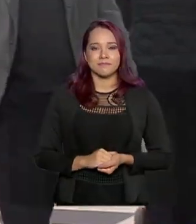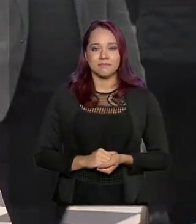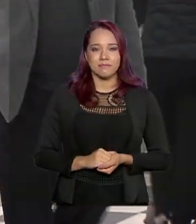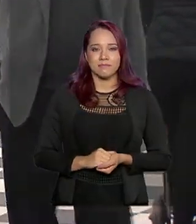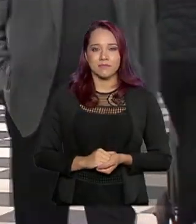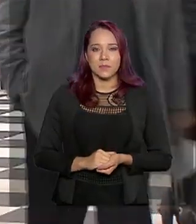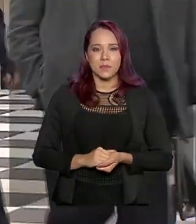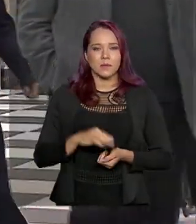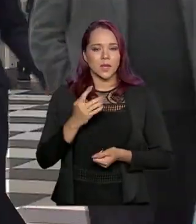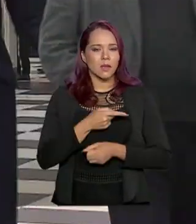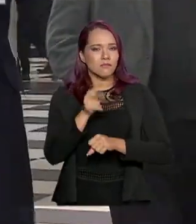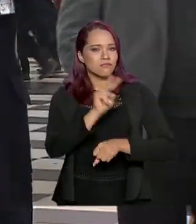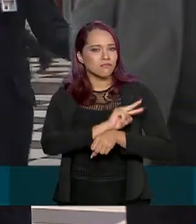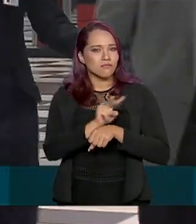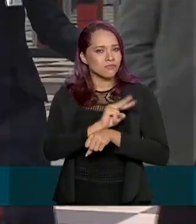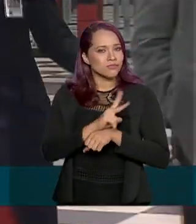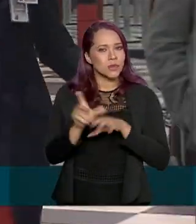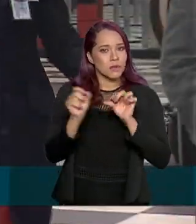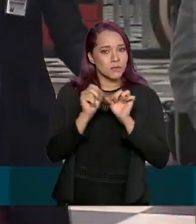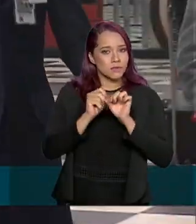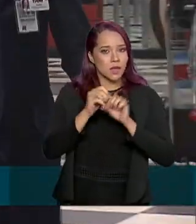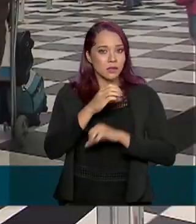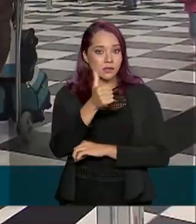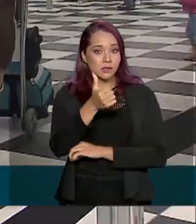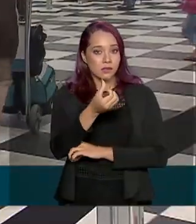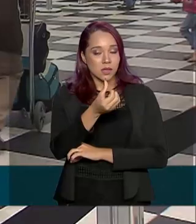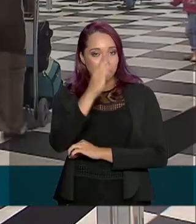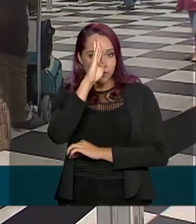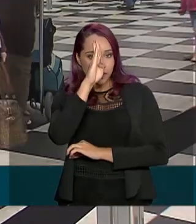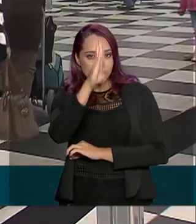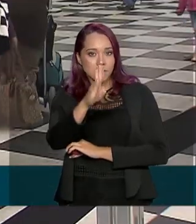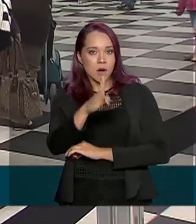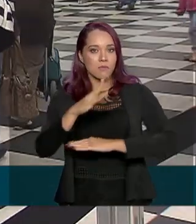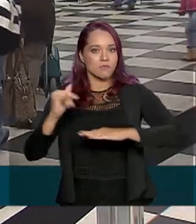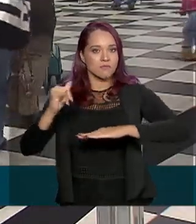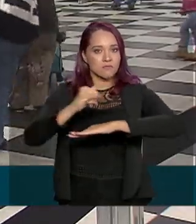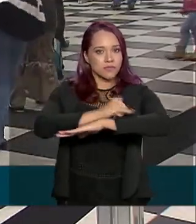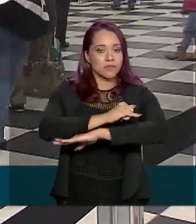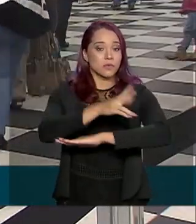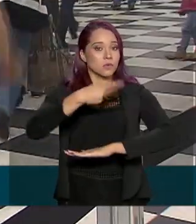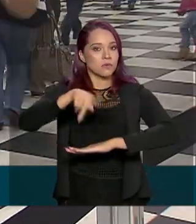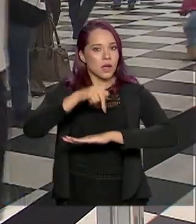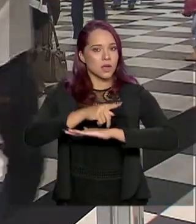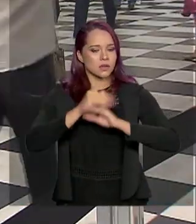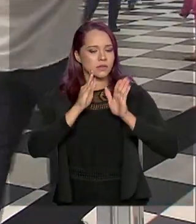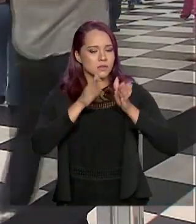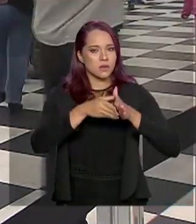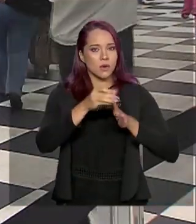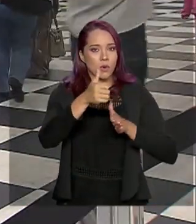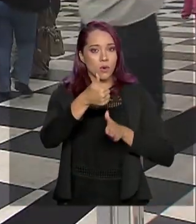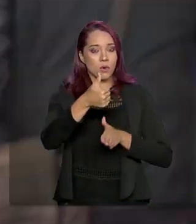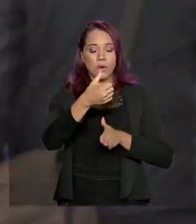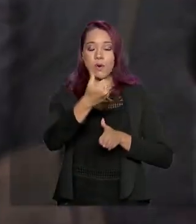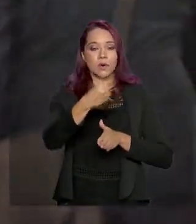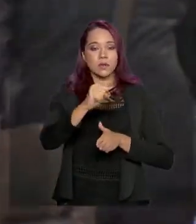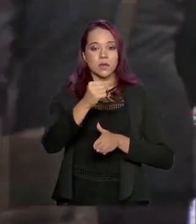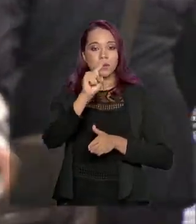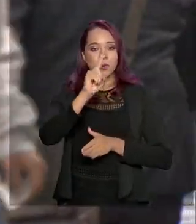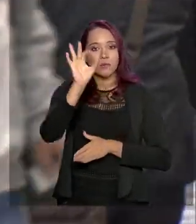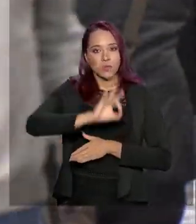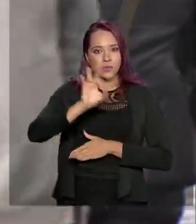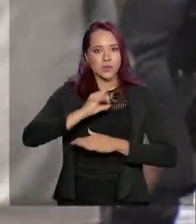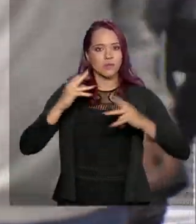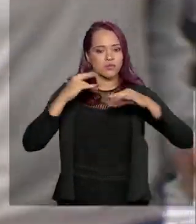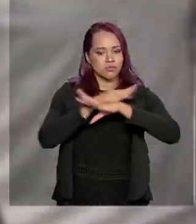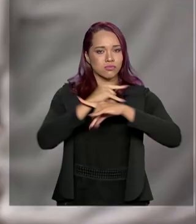O monitoramento é feito nos 16 principais aeroportos do país, que concentram 81% do fluxo